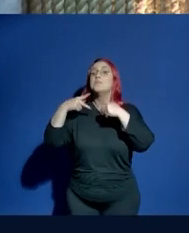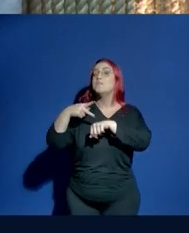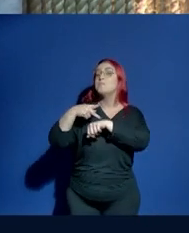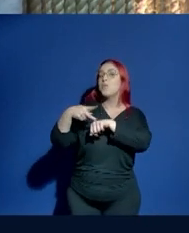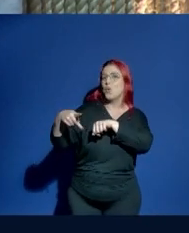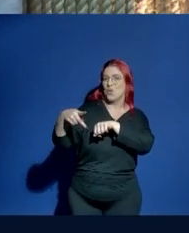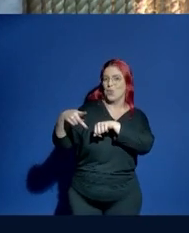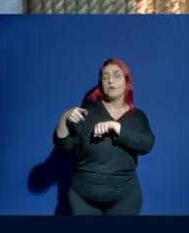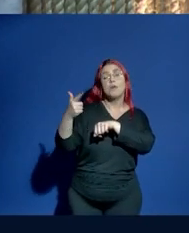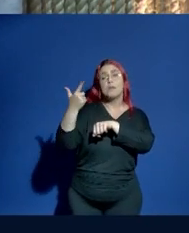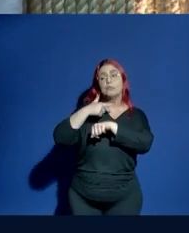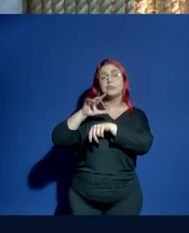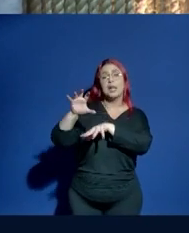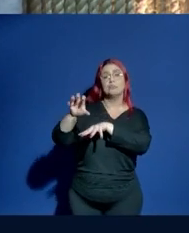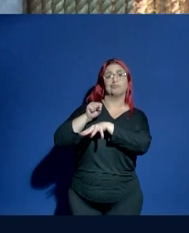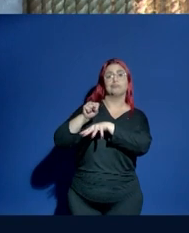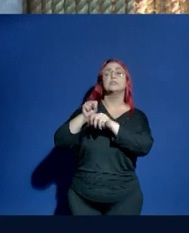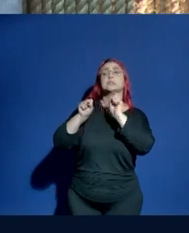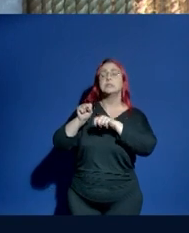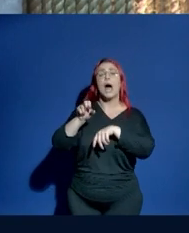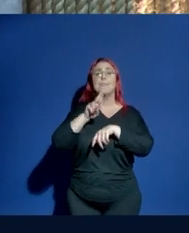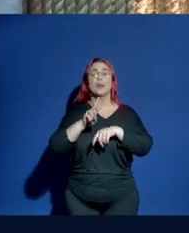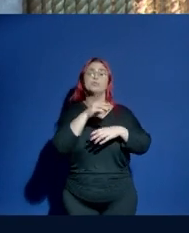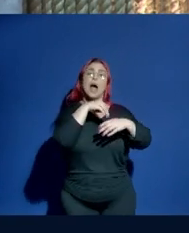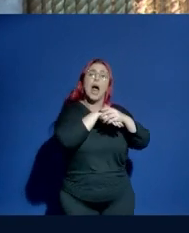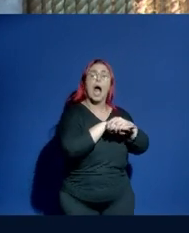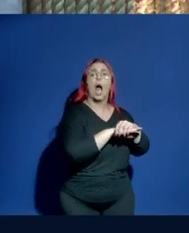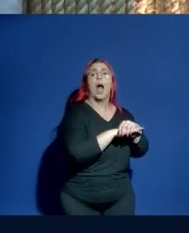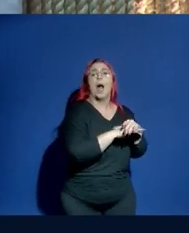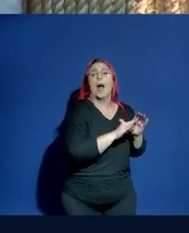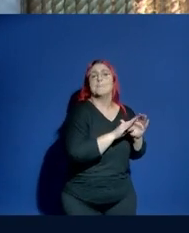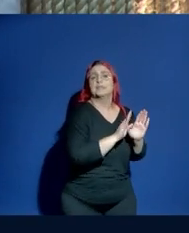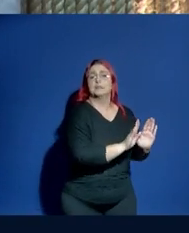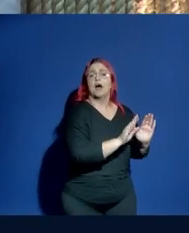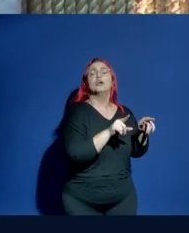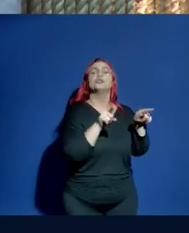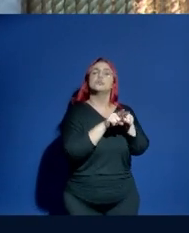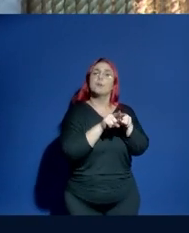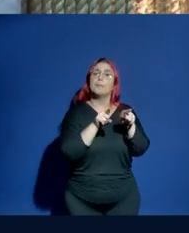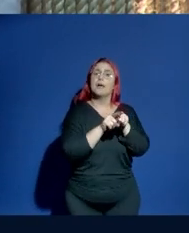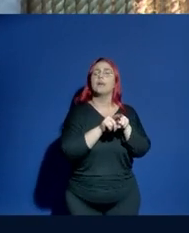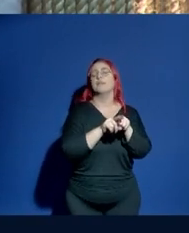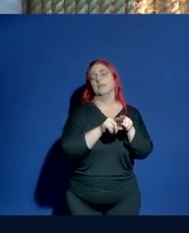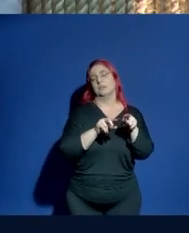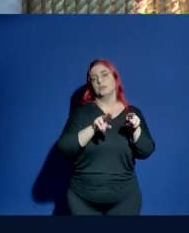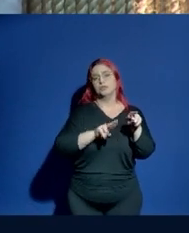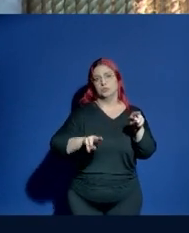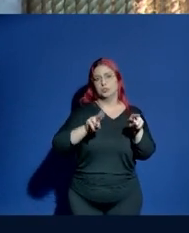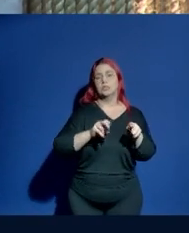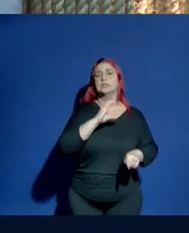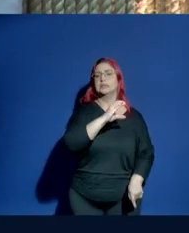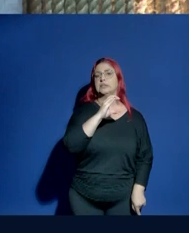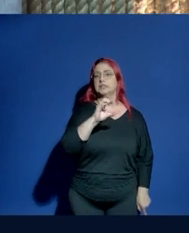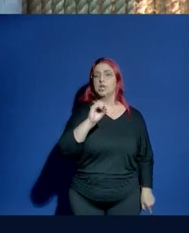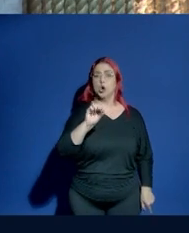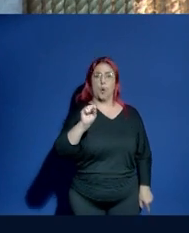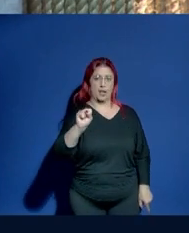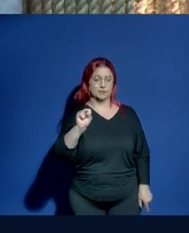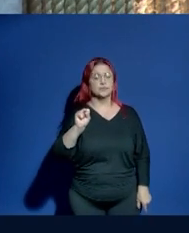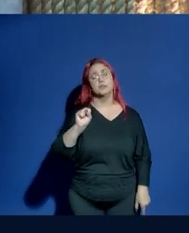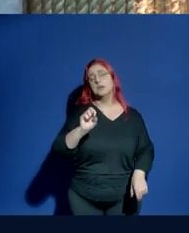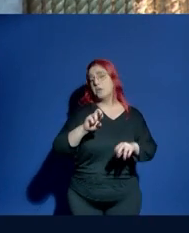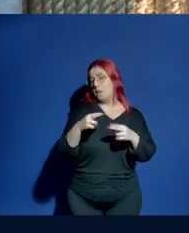captura que você pode utilizar em projetos de armazenagem em utilização de carbono são se iOS ou os